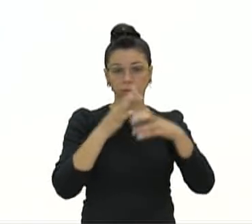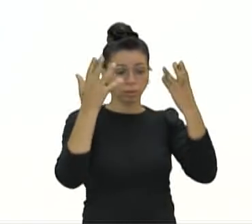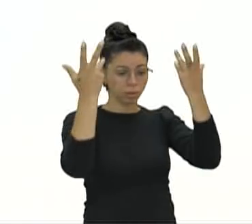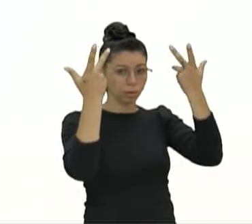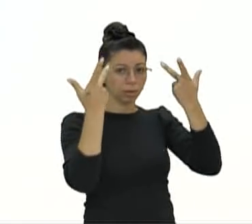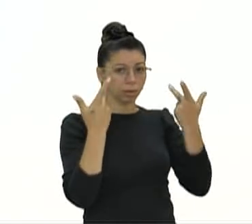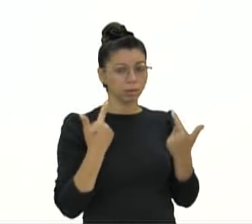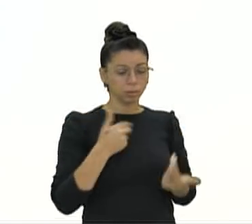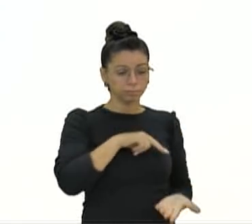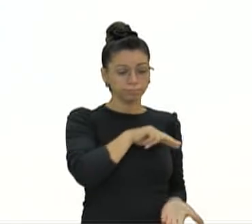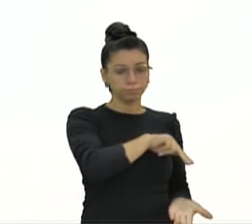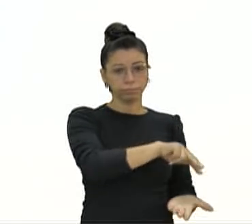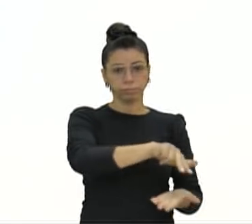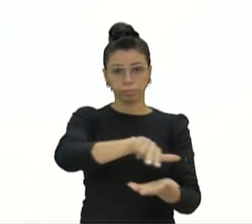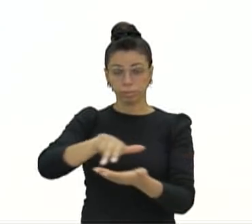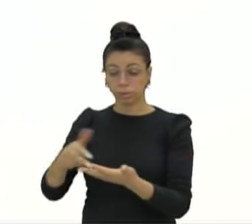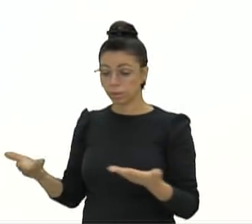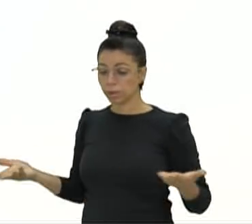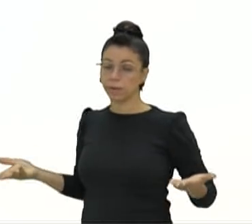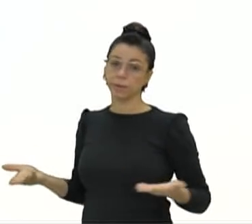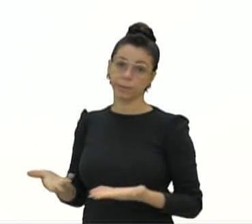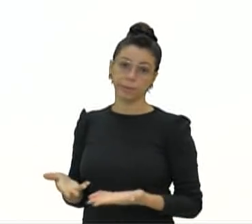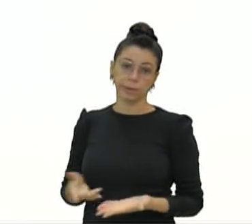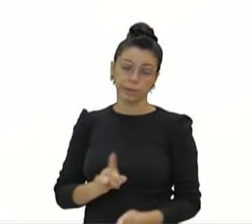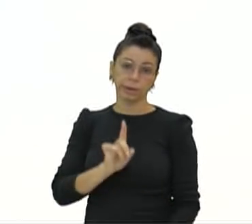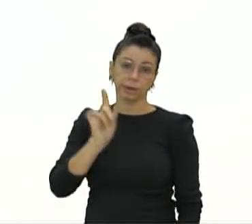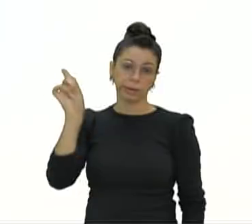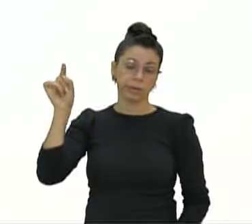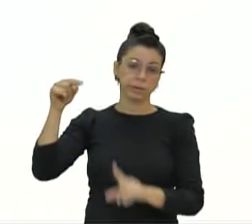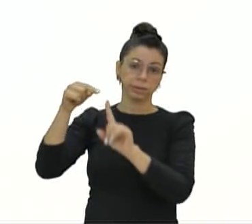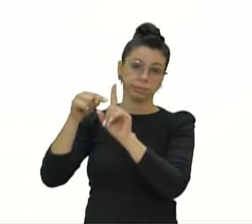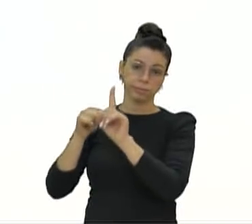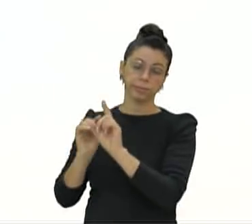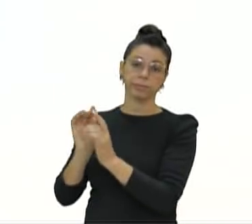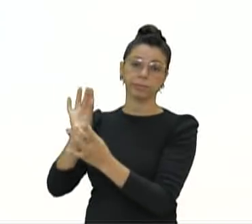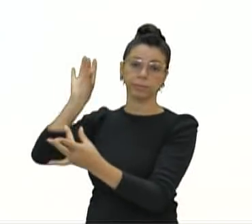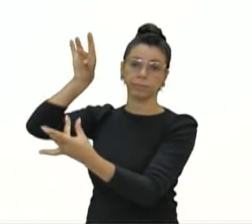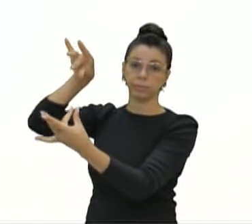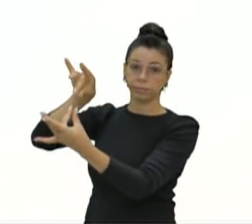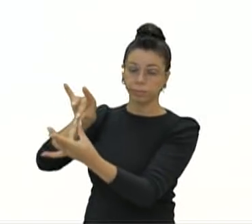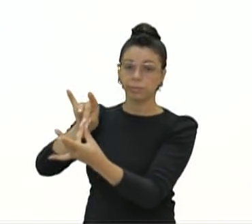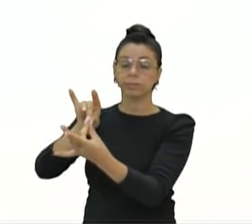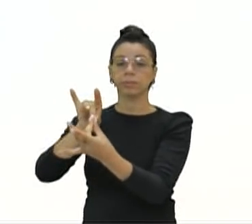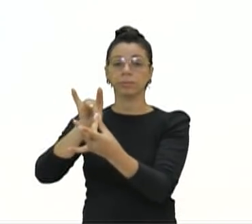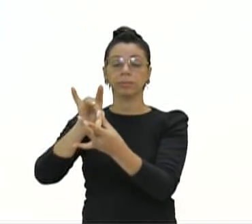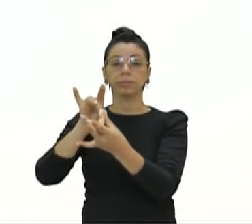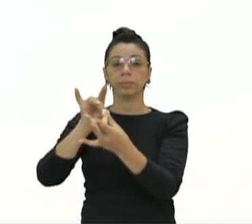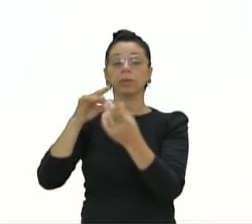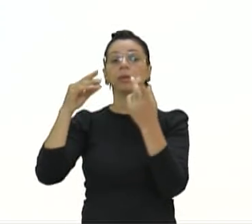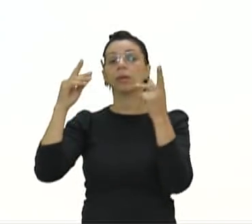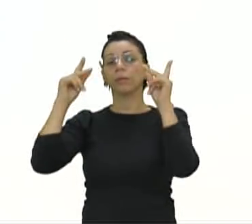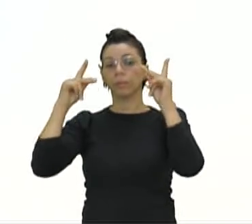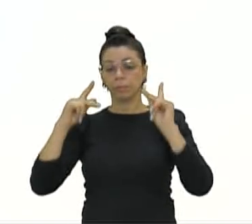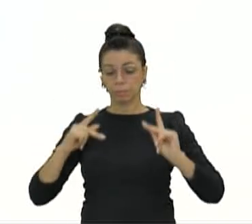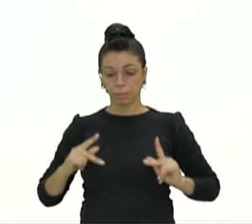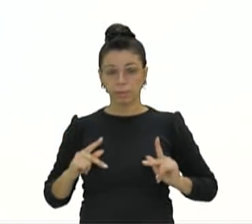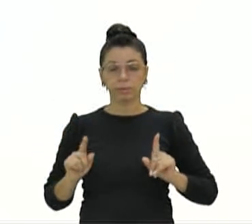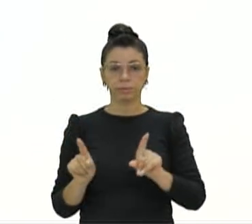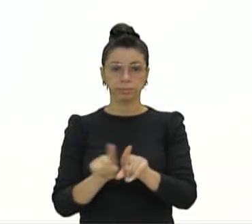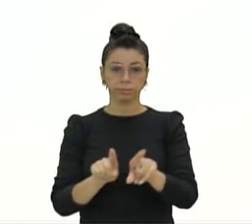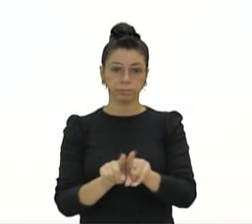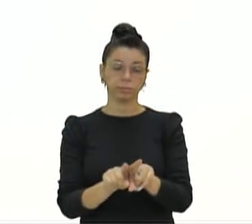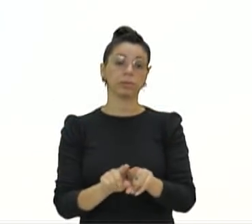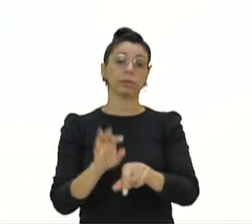várias espécies. E agora, né, este tipo específico aí, o SARS-CoV-2, em humanos também.